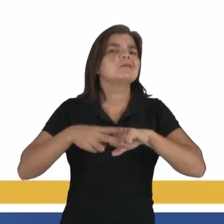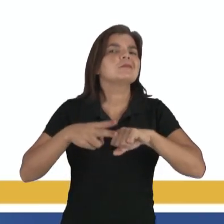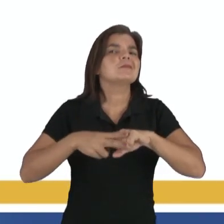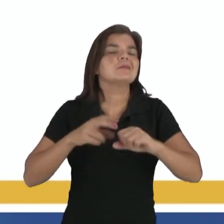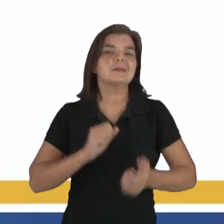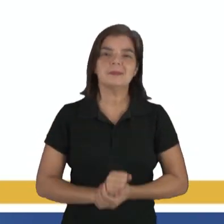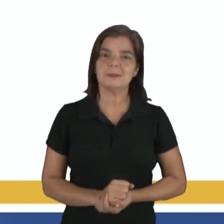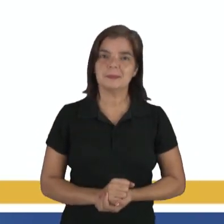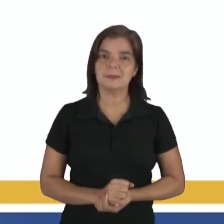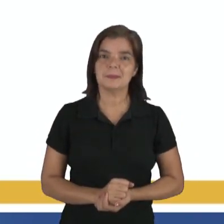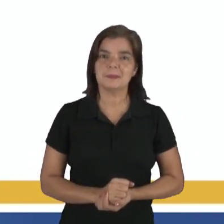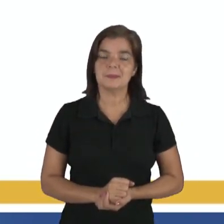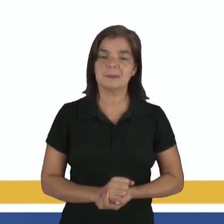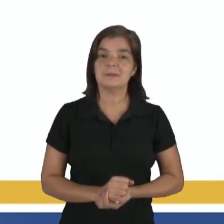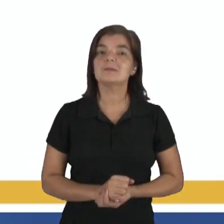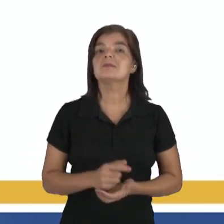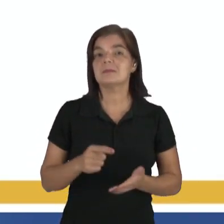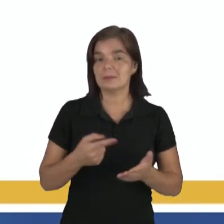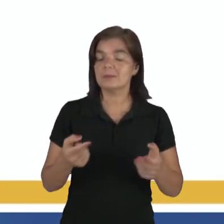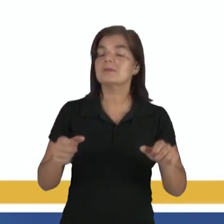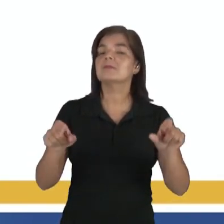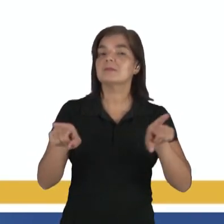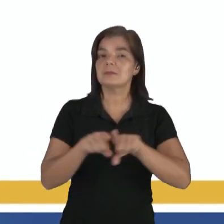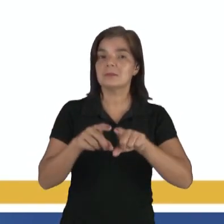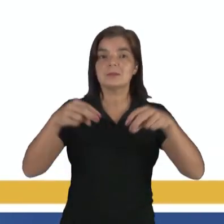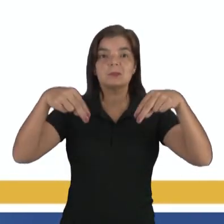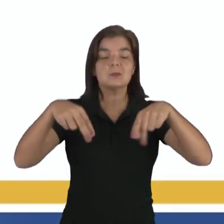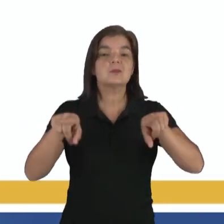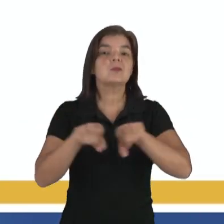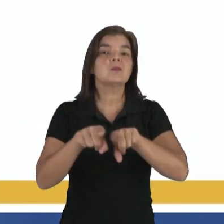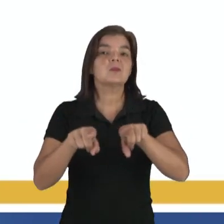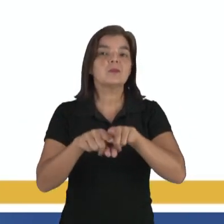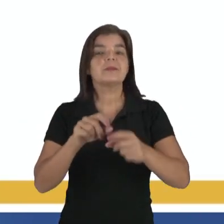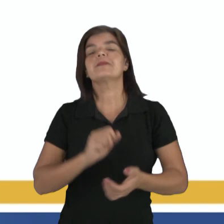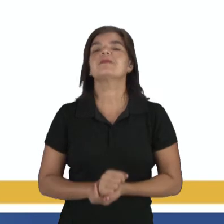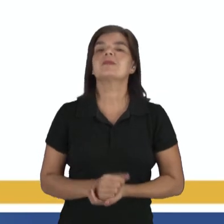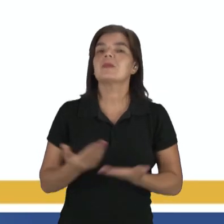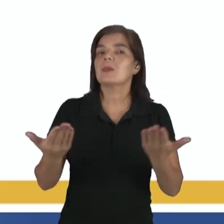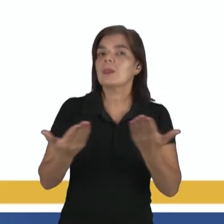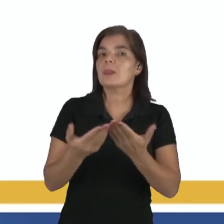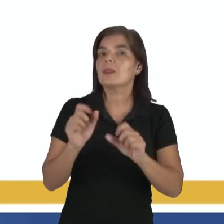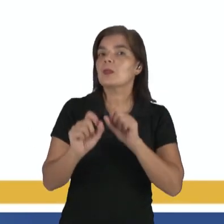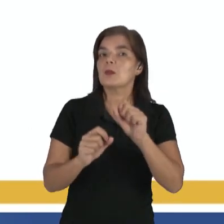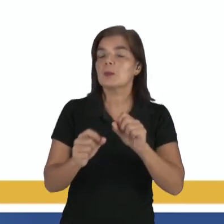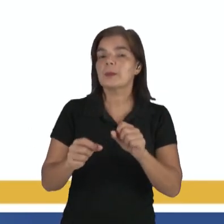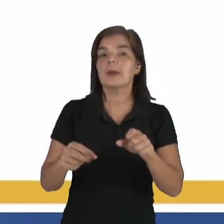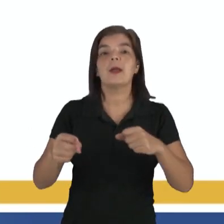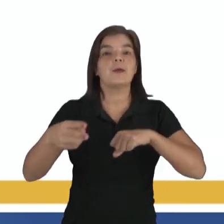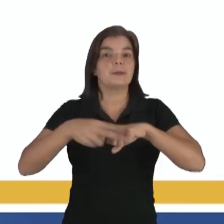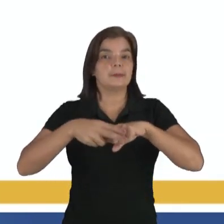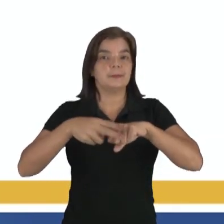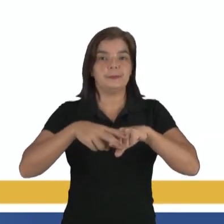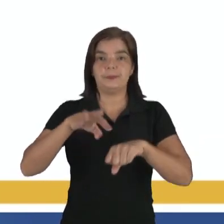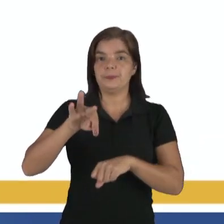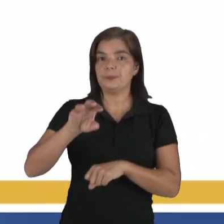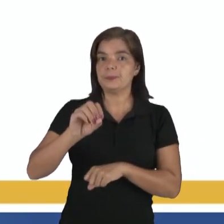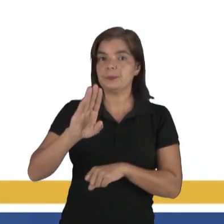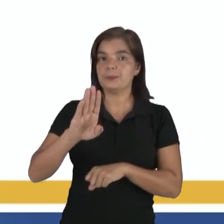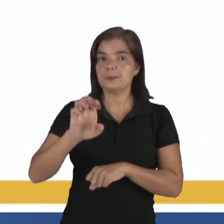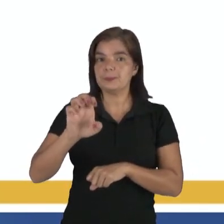verbo? Passar para a forma negativa. E o verbo que vai ficar na forma negativa aqui é o verbo to be. Então, lembra disso